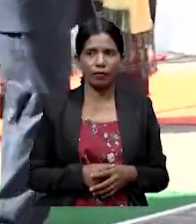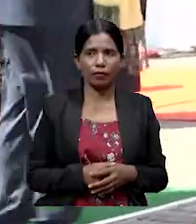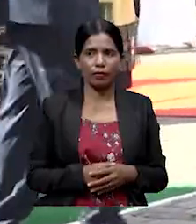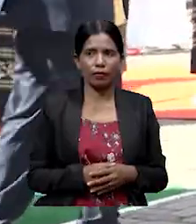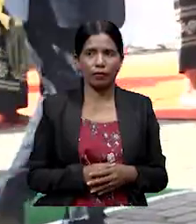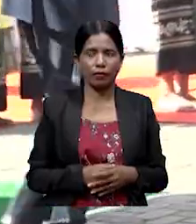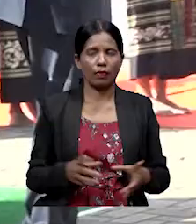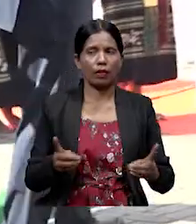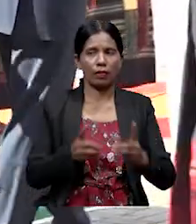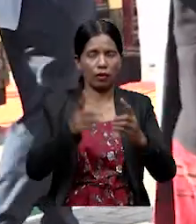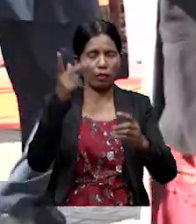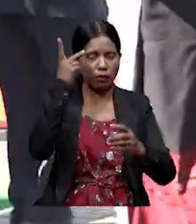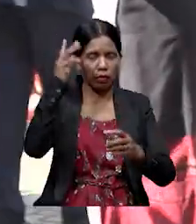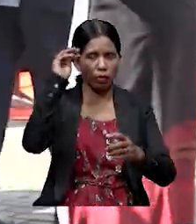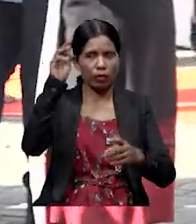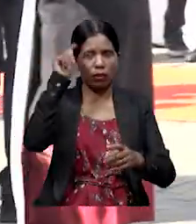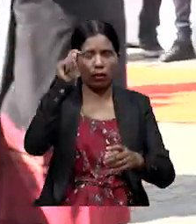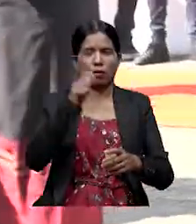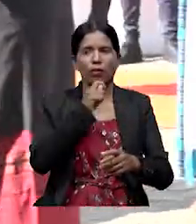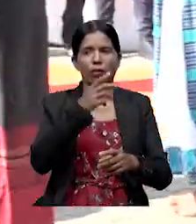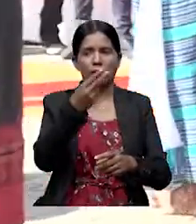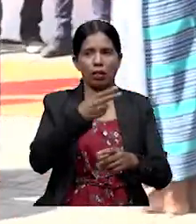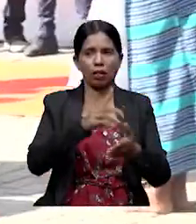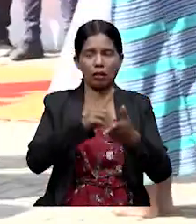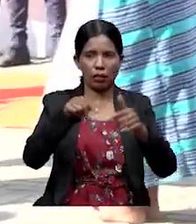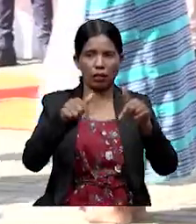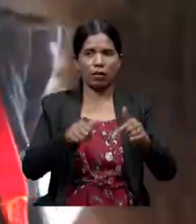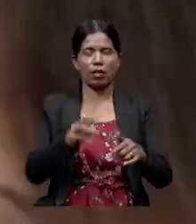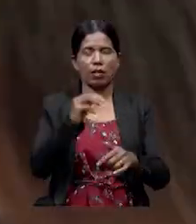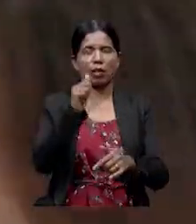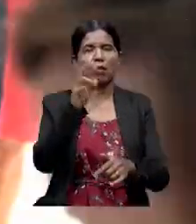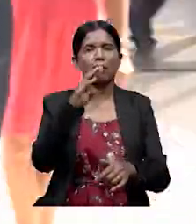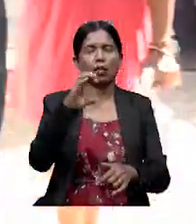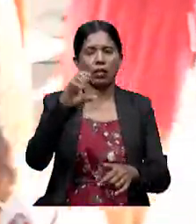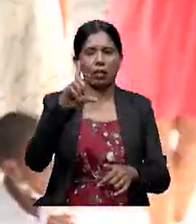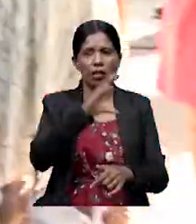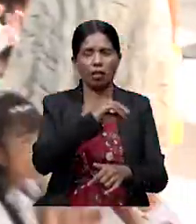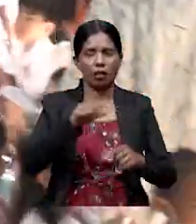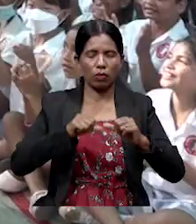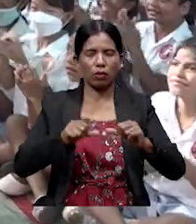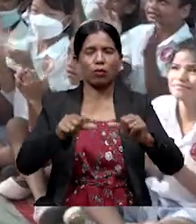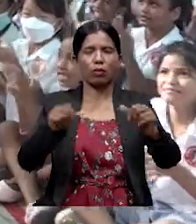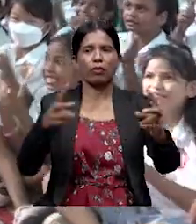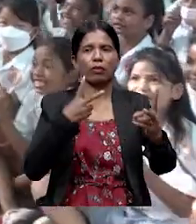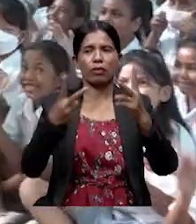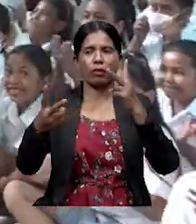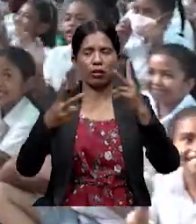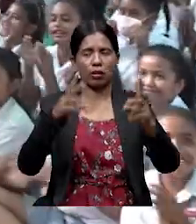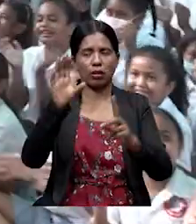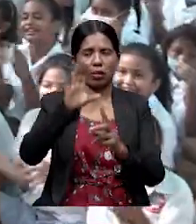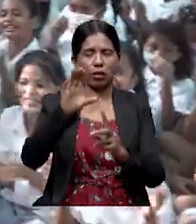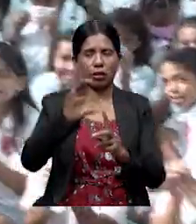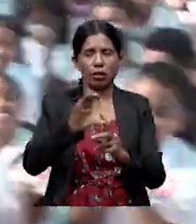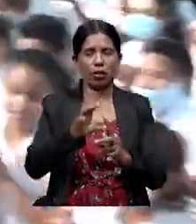Foi na sua mala o primeiro-ministro Tauro Matanruak e a quinta semana, né? Marcelo Rebelo de Sousa continua a visita ao cemitério Santa Cruz